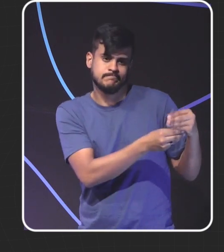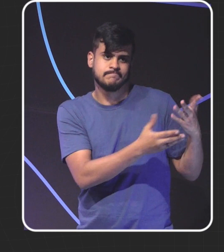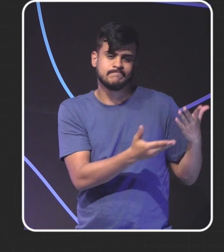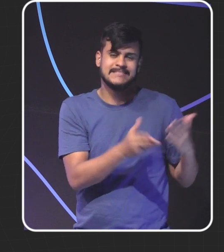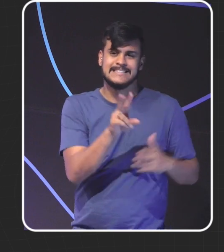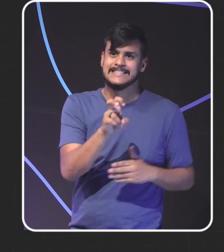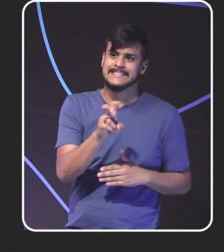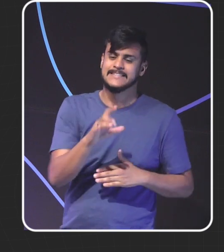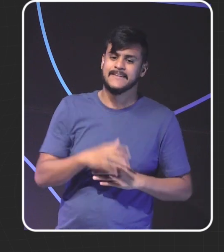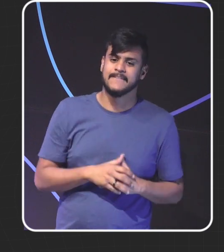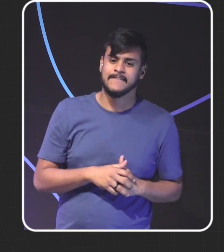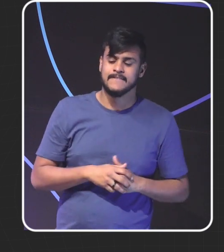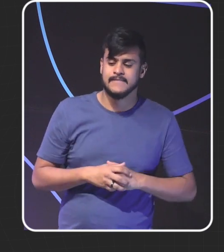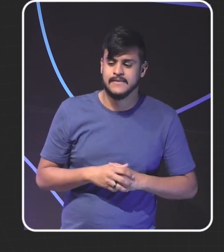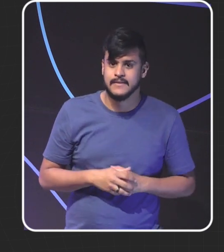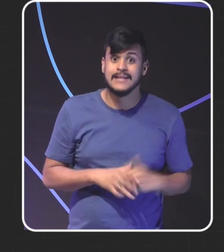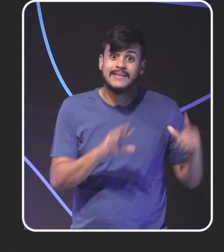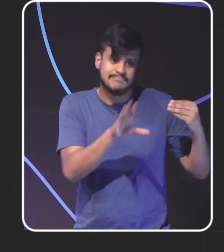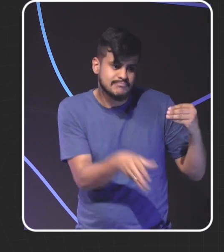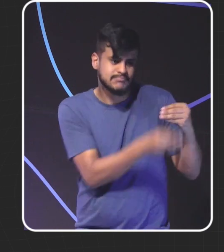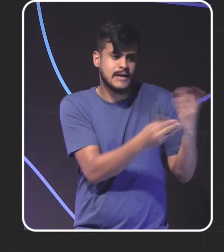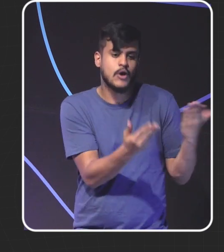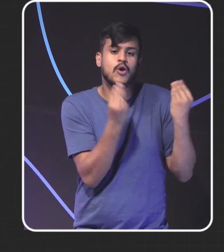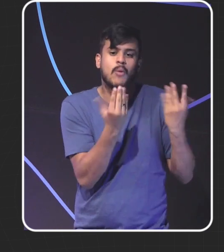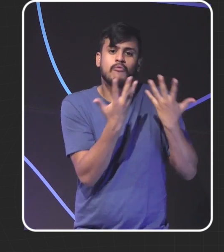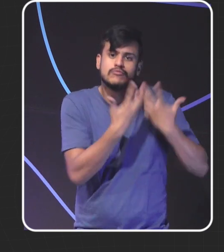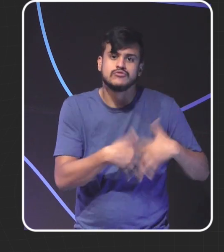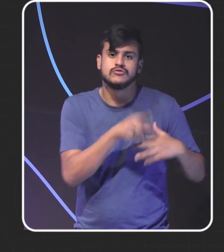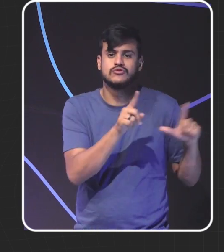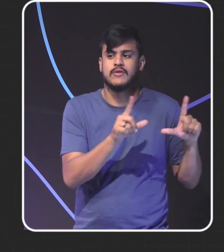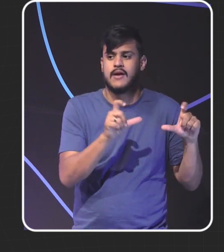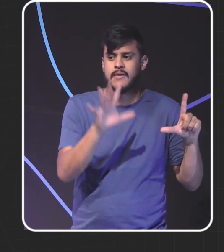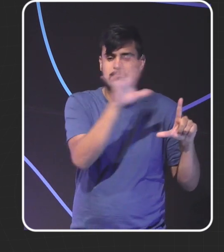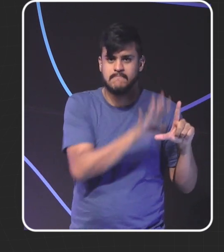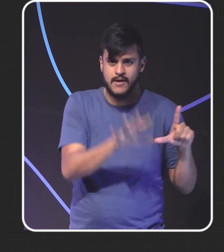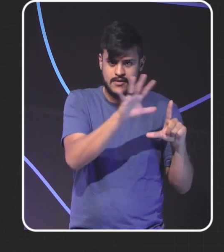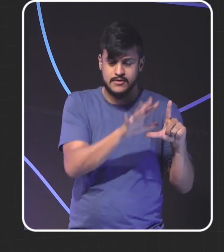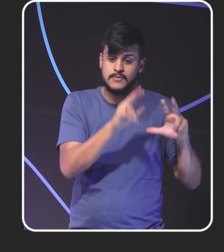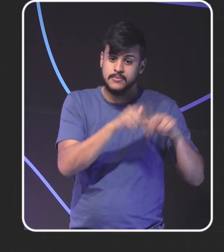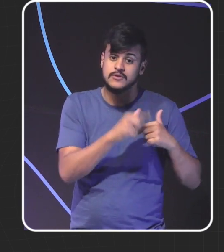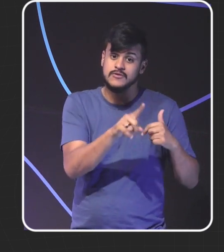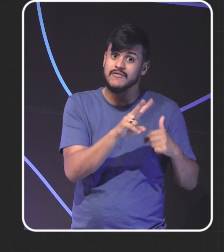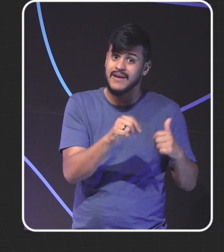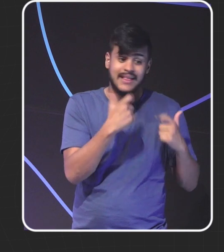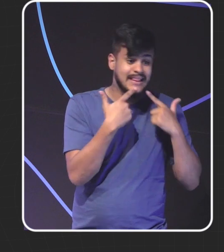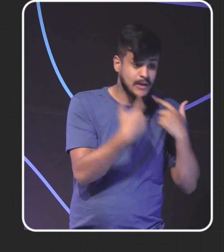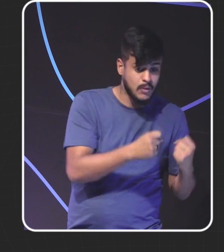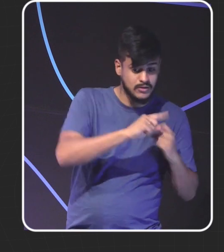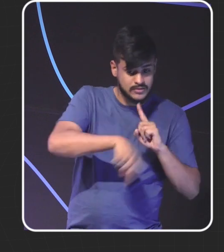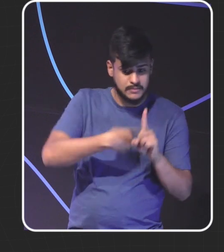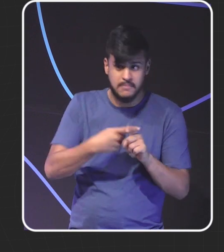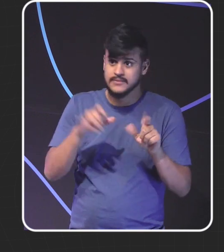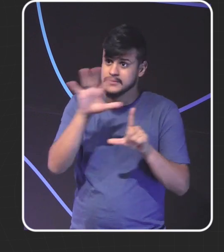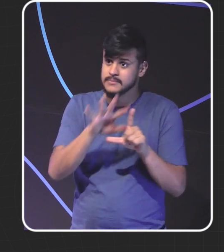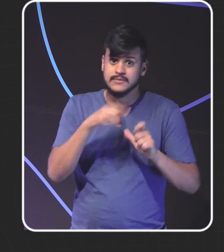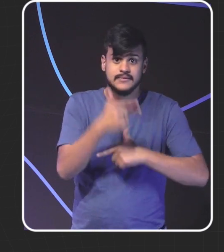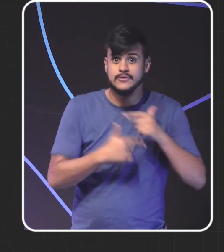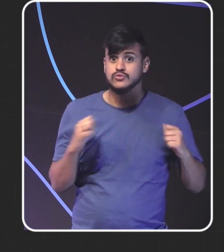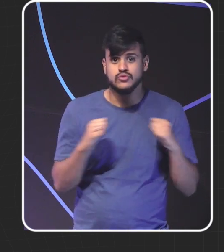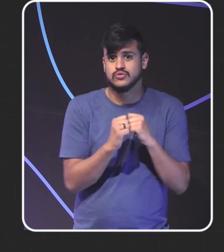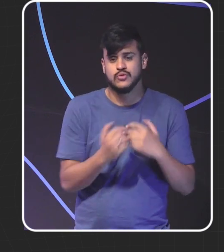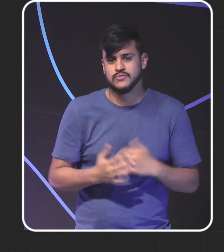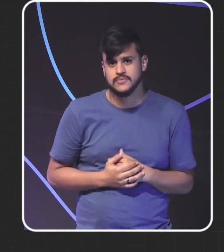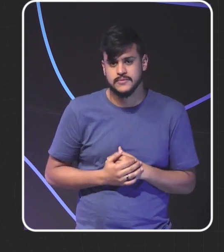como é que se diz, essa outra modalidade da imagem, né? Então, vai ser linguagem e imagem trabalhando junto. Então, além de